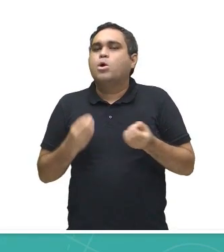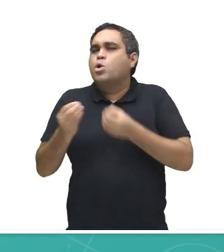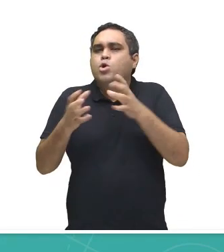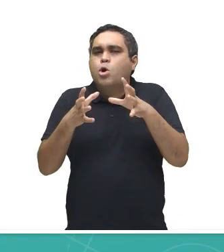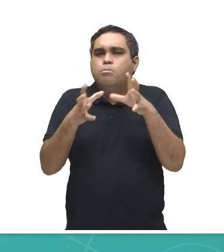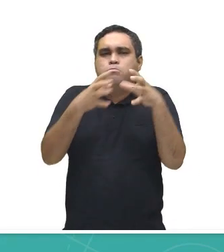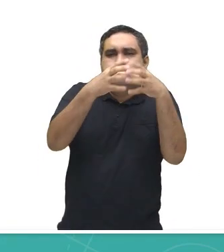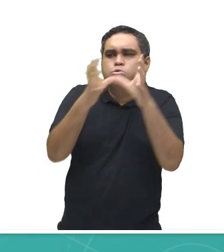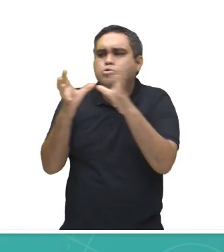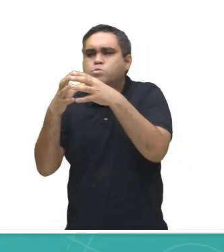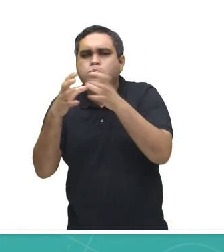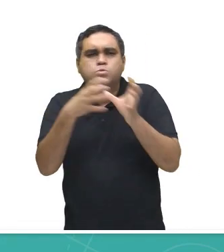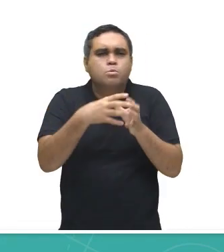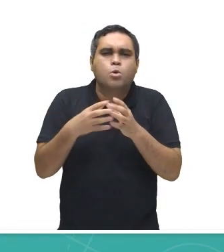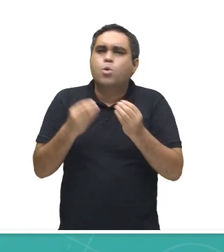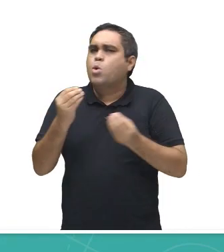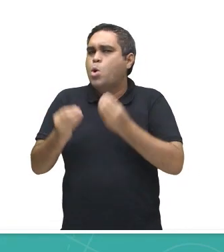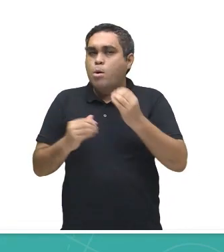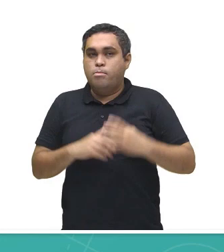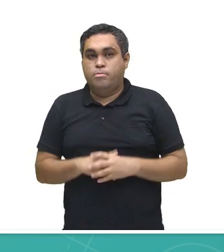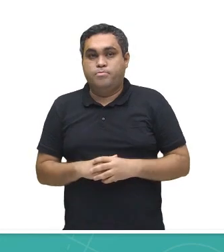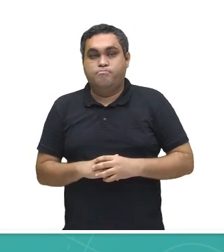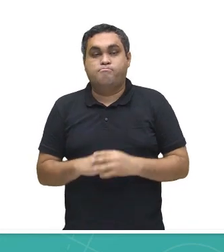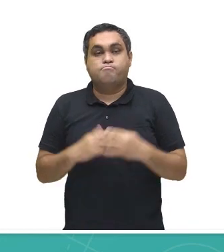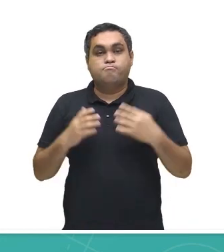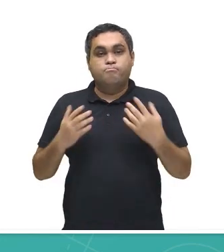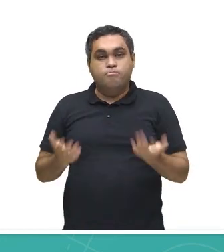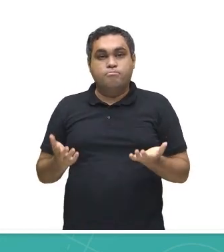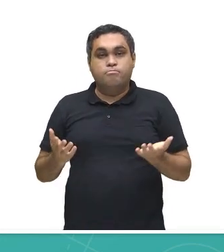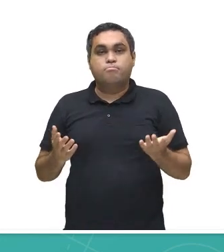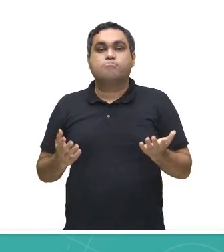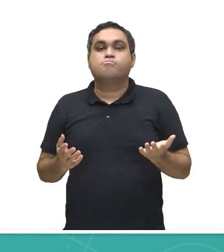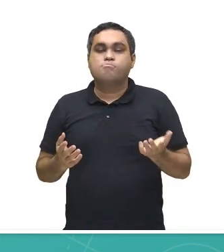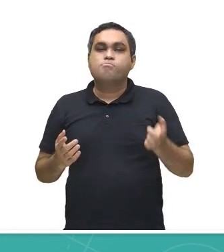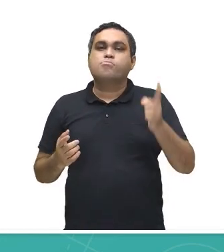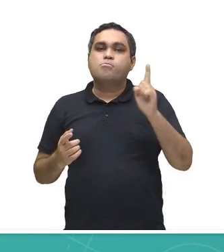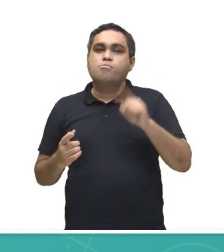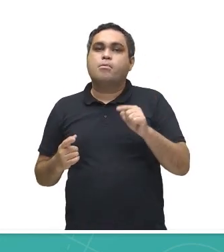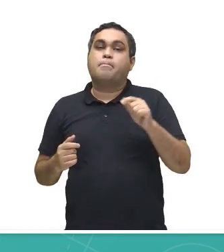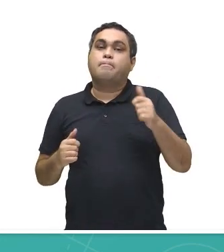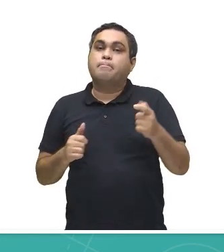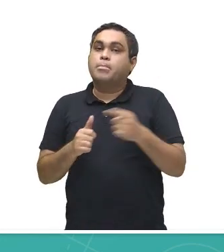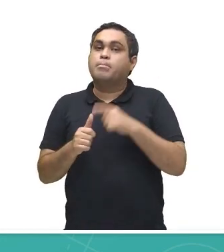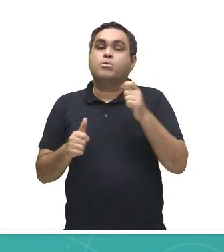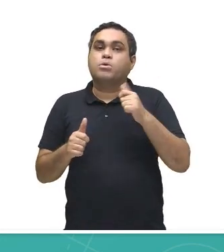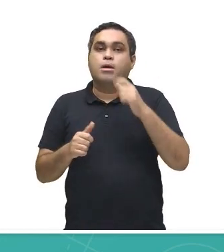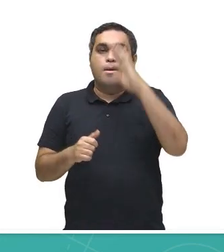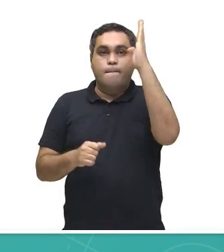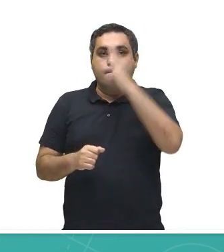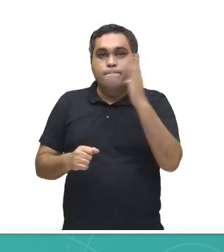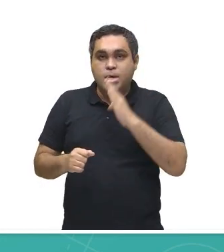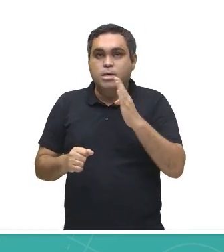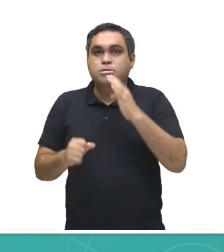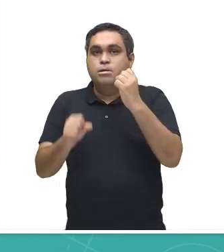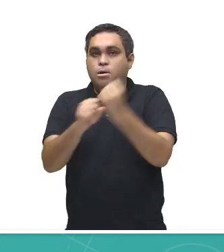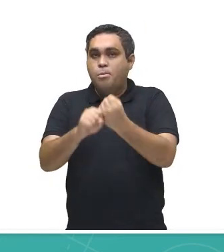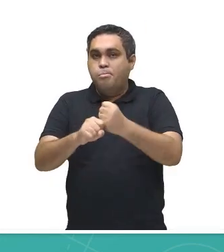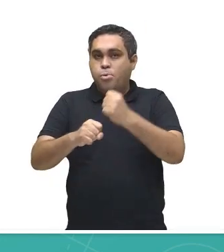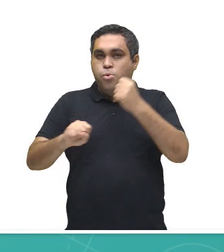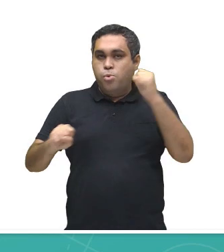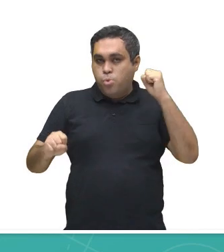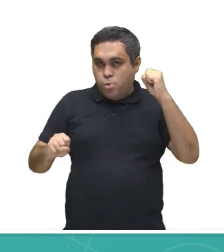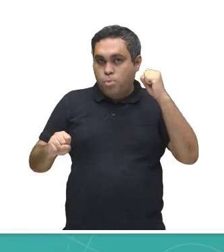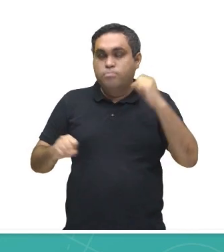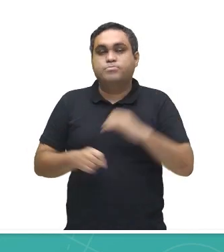e verificar vai ser por conta da extensão territorial que o nosso país ele apresenta, tá? O Brasil